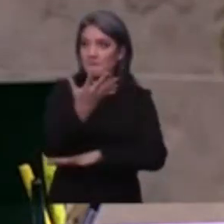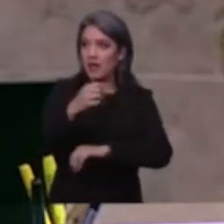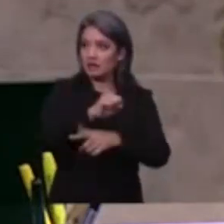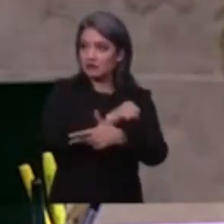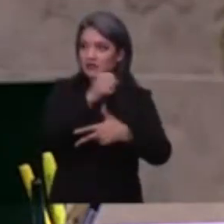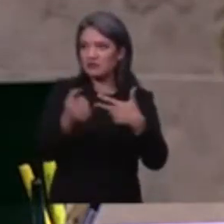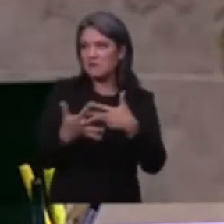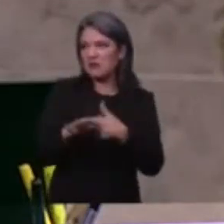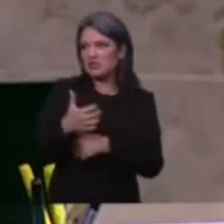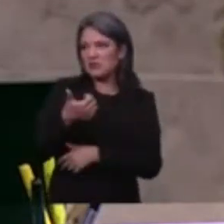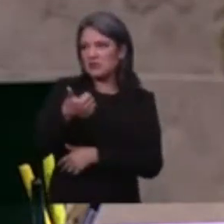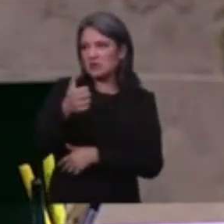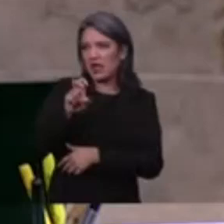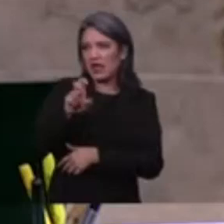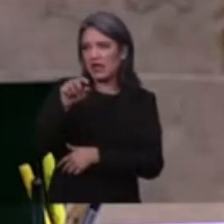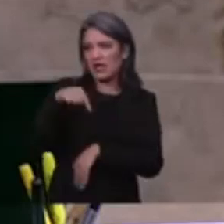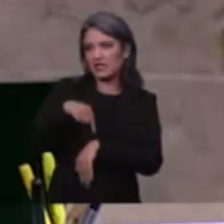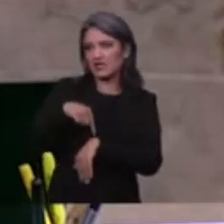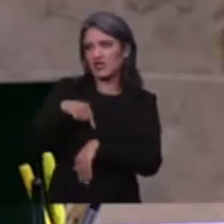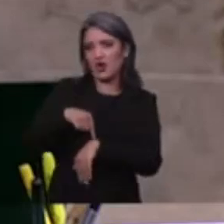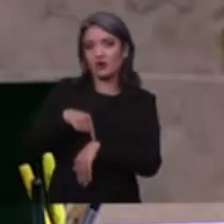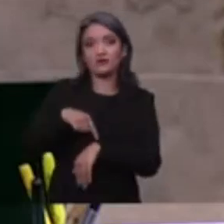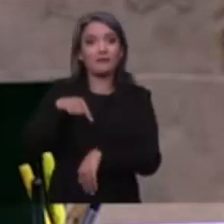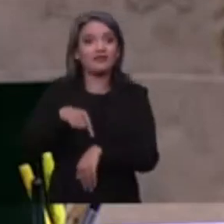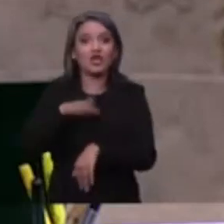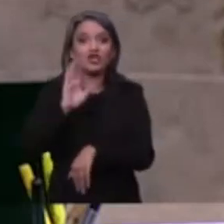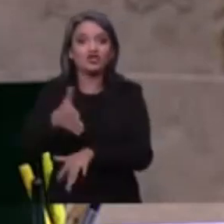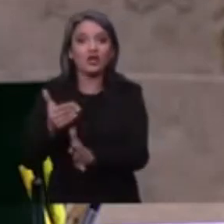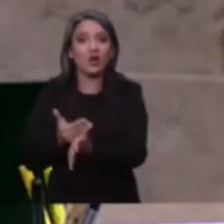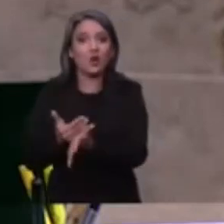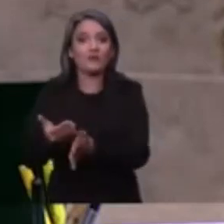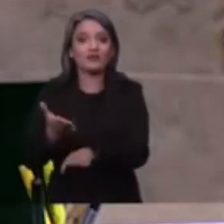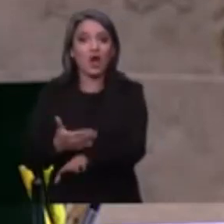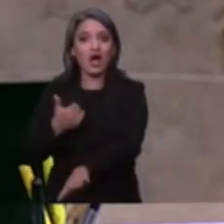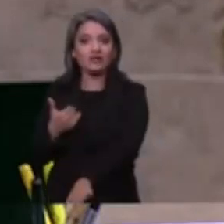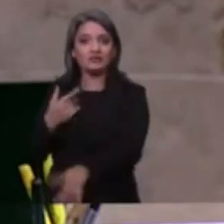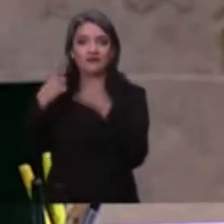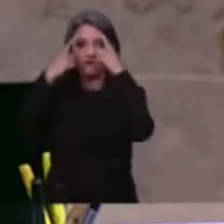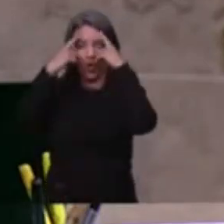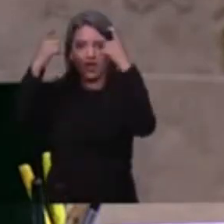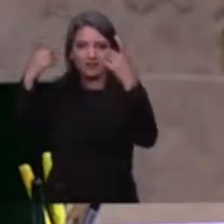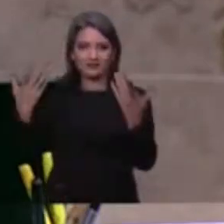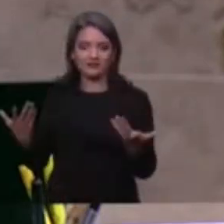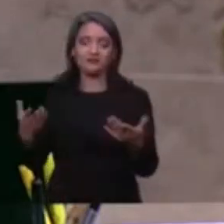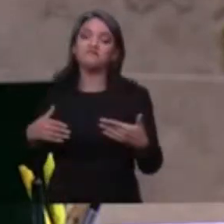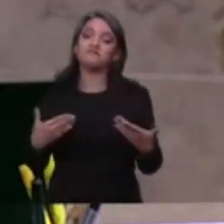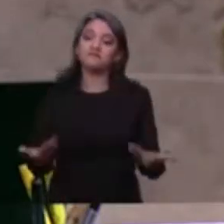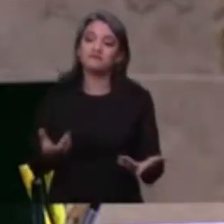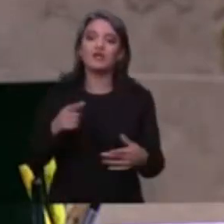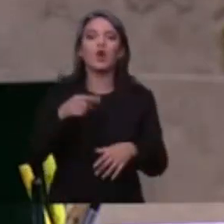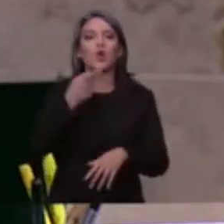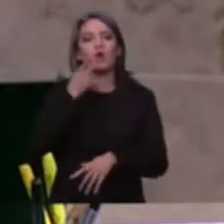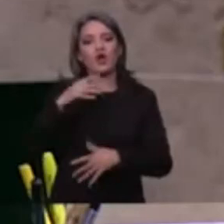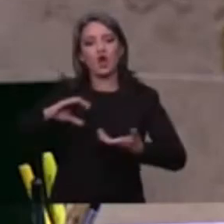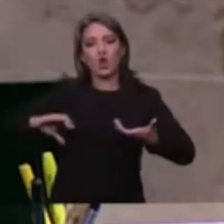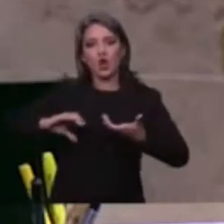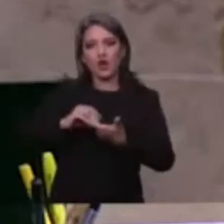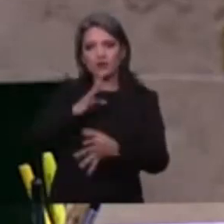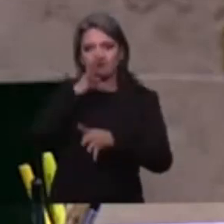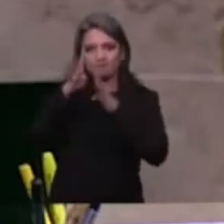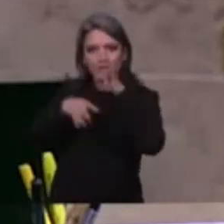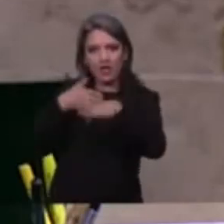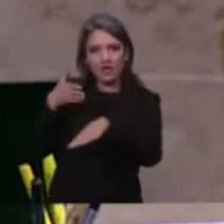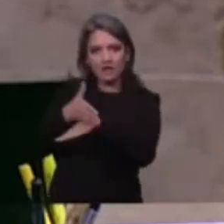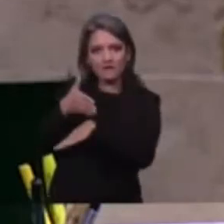horas, horário em que as ações violentas já tinham se iniciado. Certo, portanto, que invadiu o Congresso Nacional